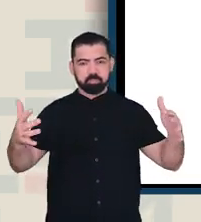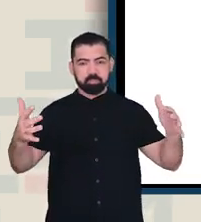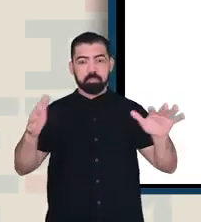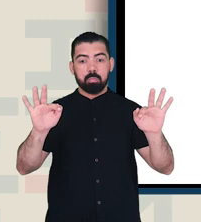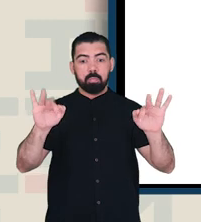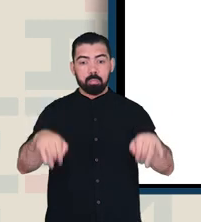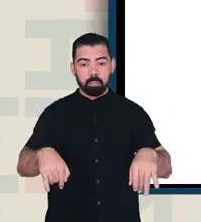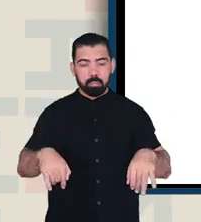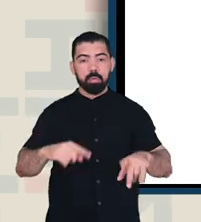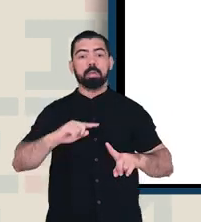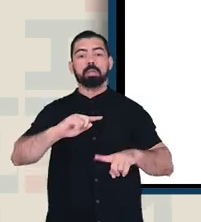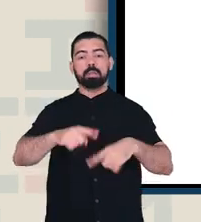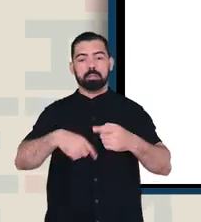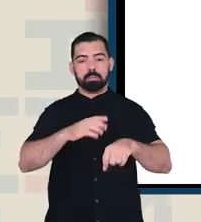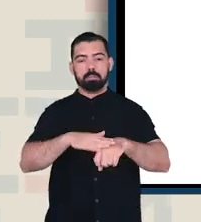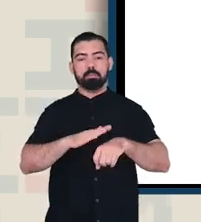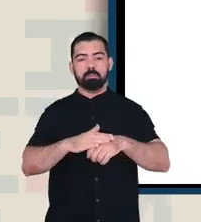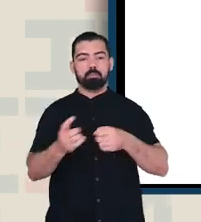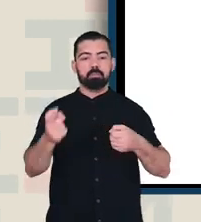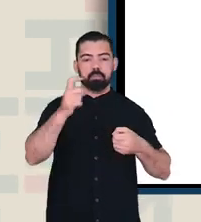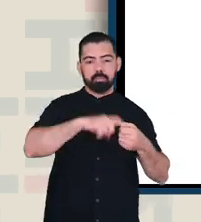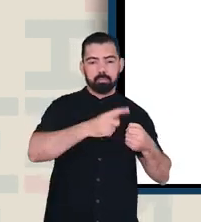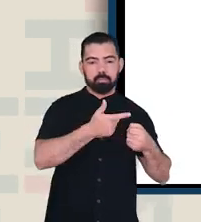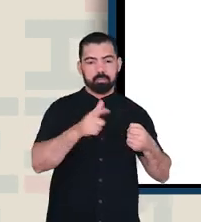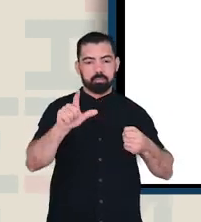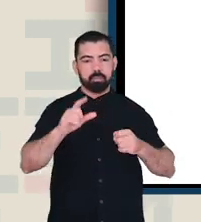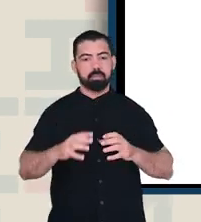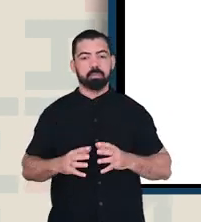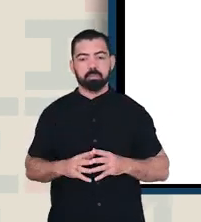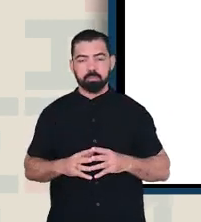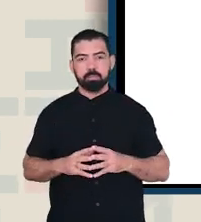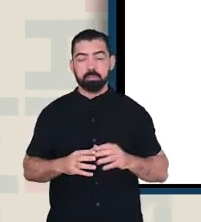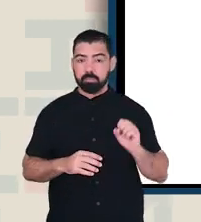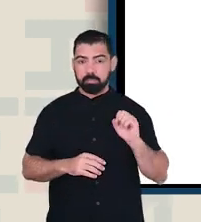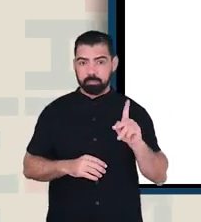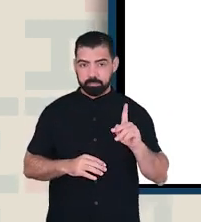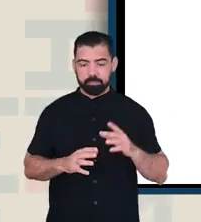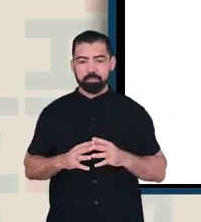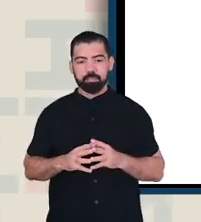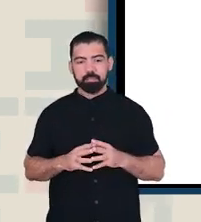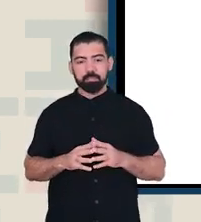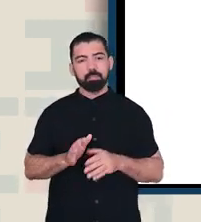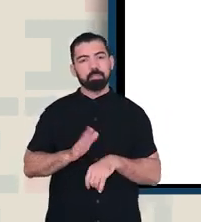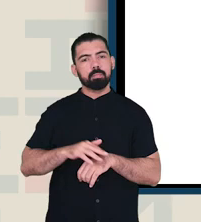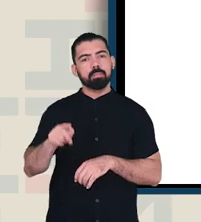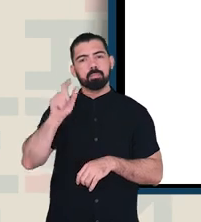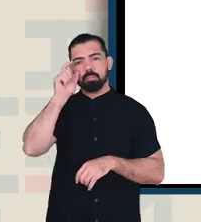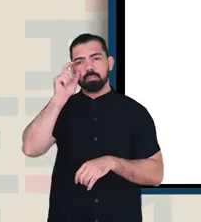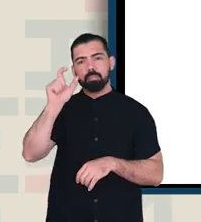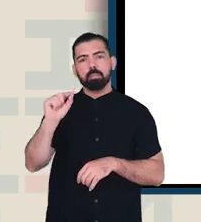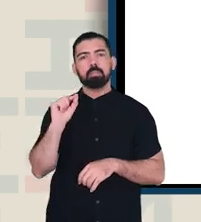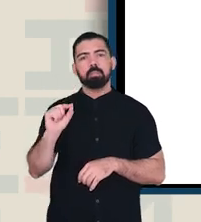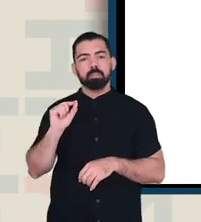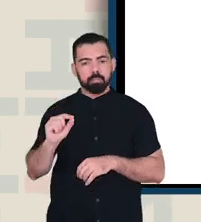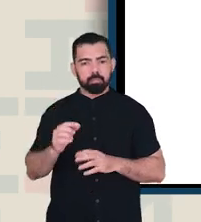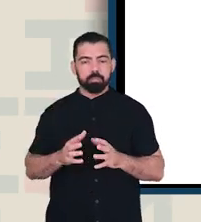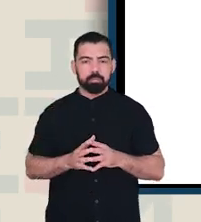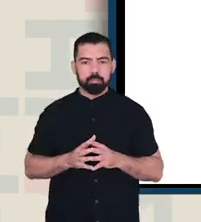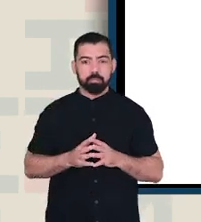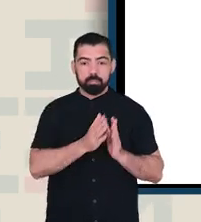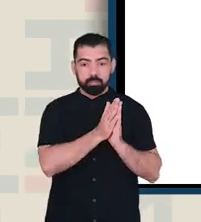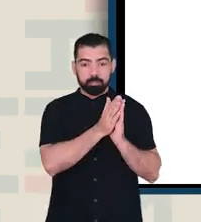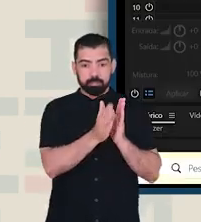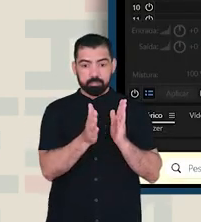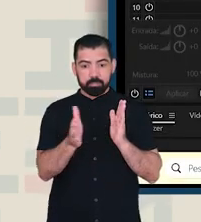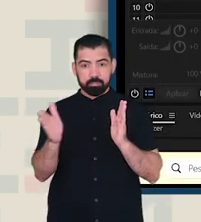termine de soar, aí depois então grava a próxima, certo? Aqui eu estava interessado nessa